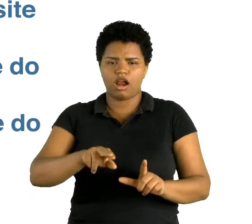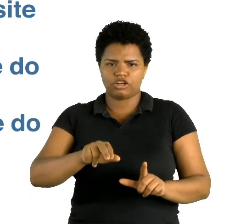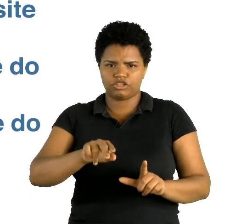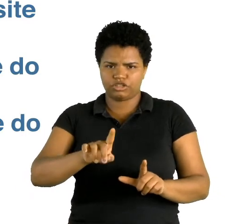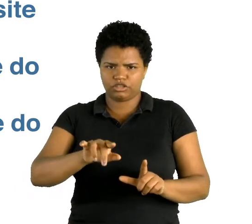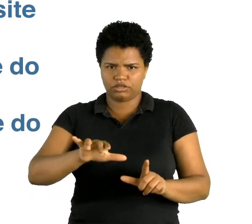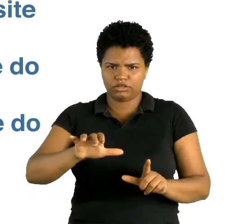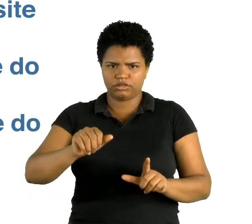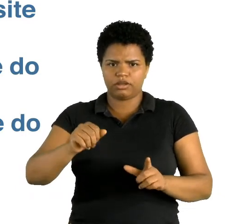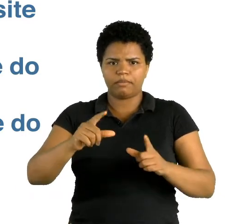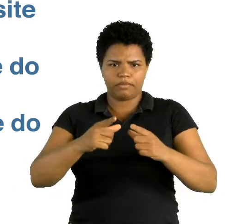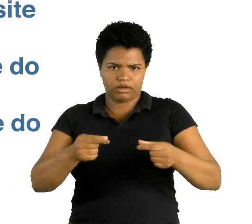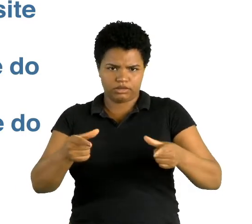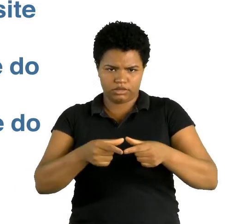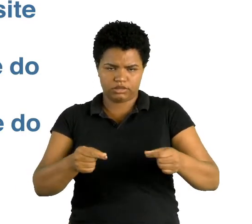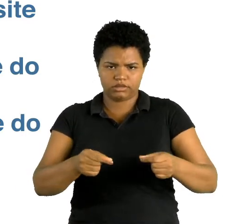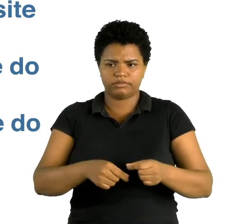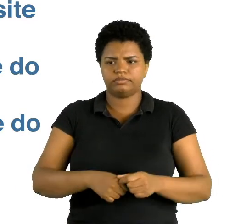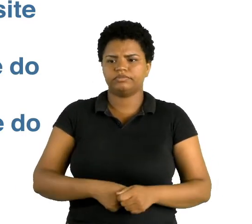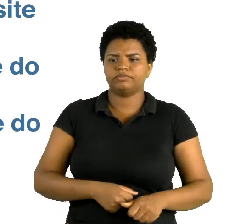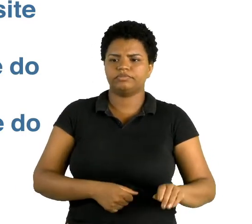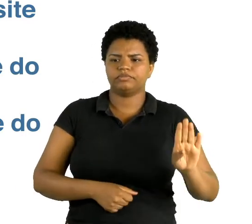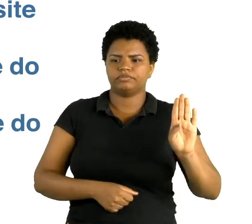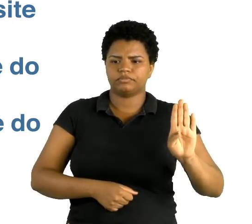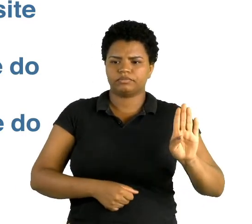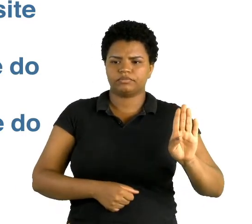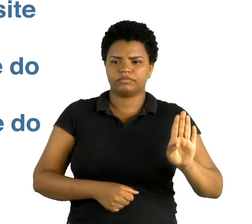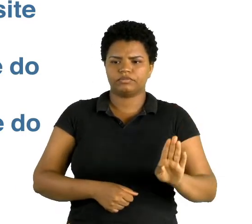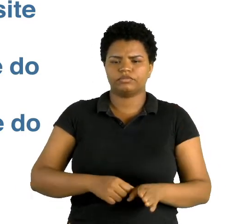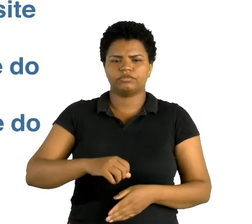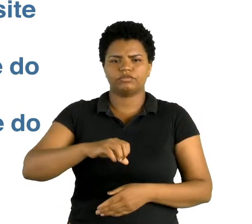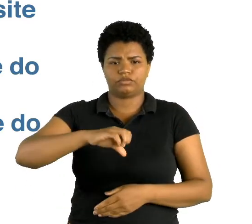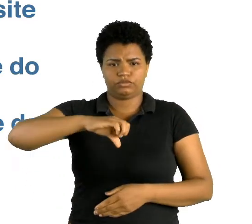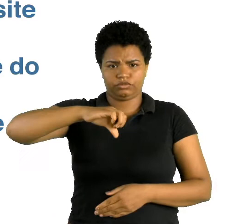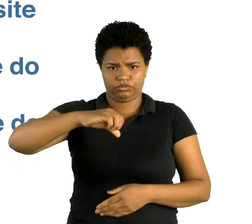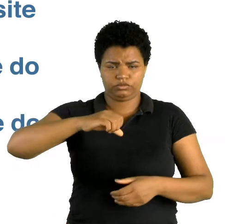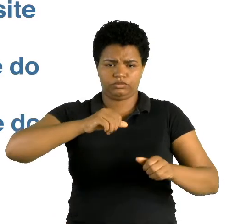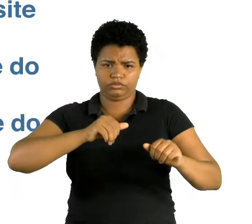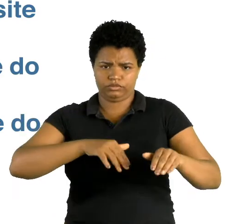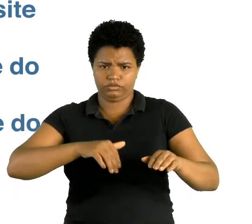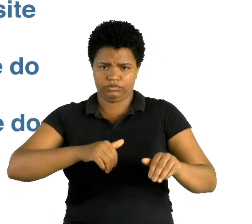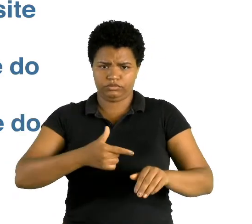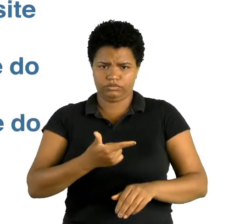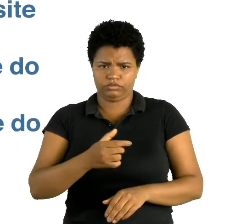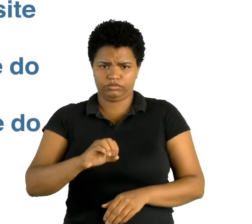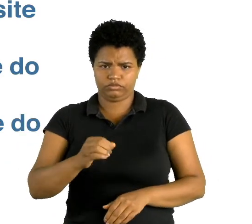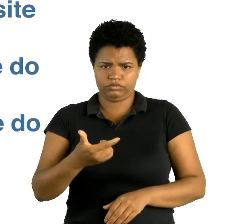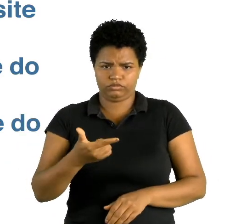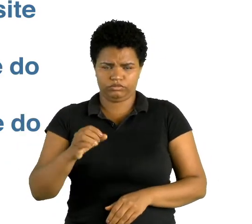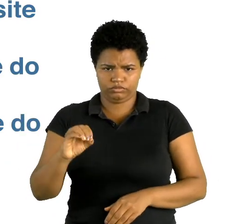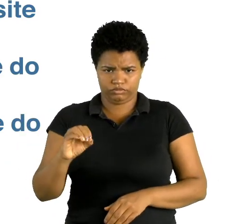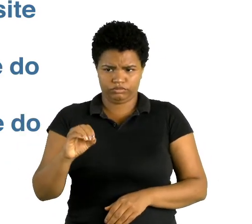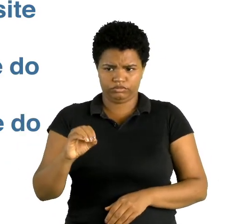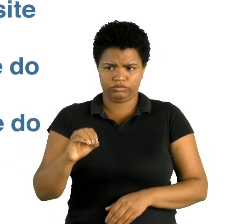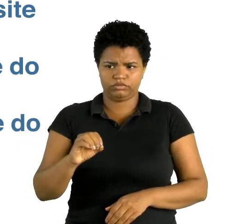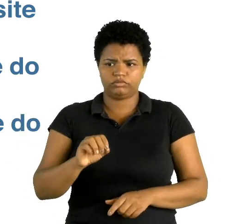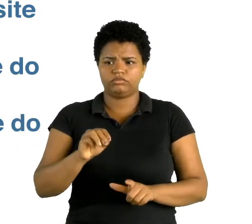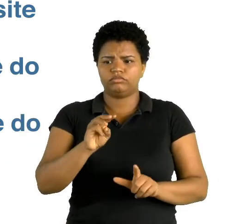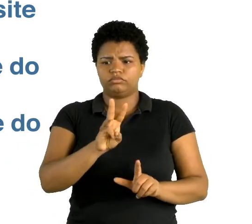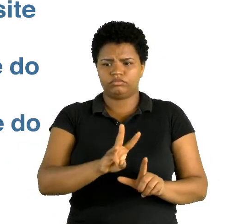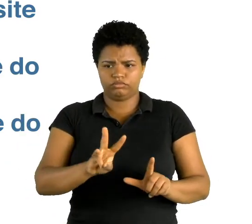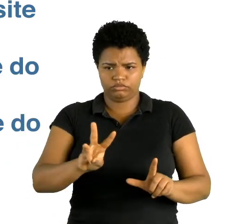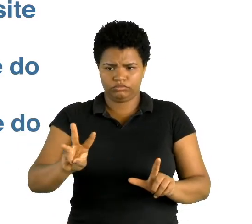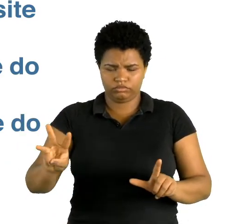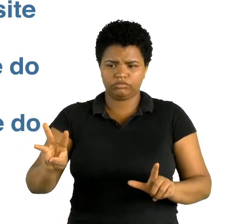Segunda opção, 9 de setembro de 2020, no site da